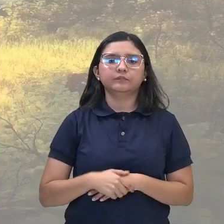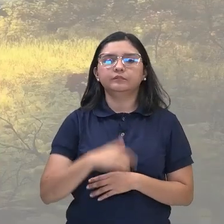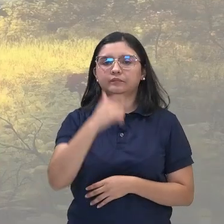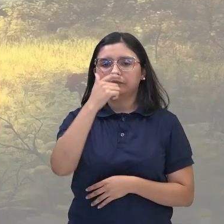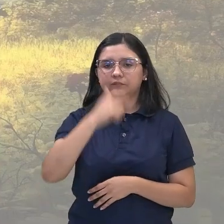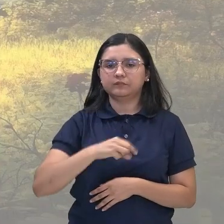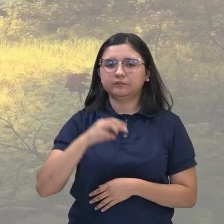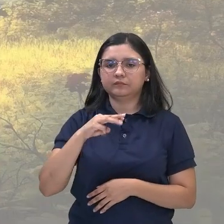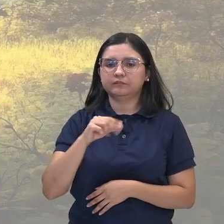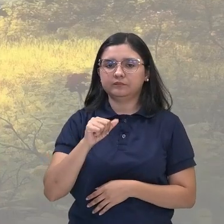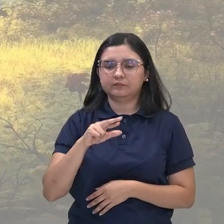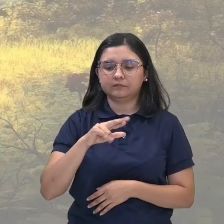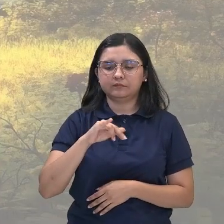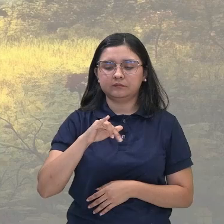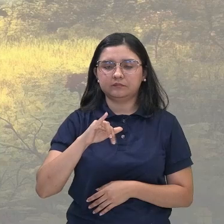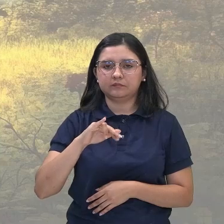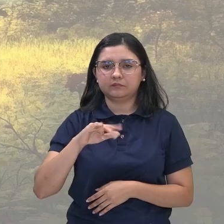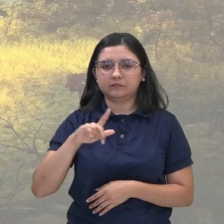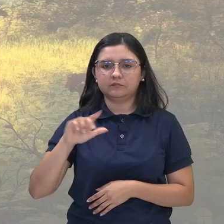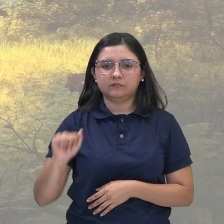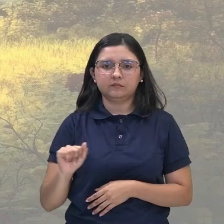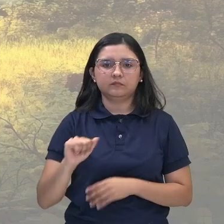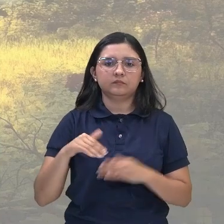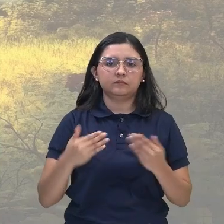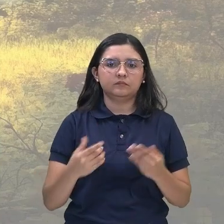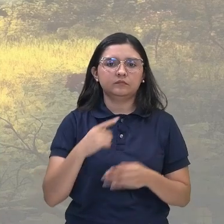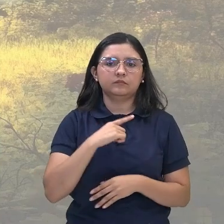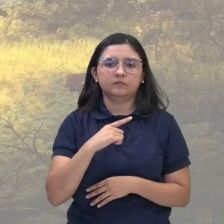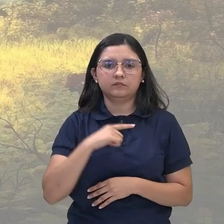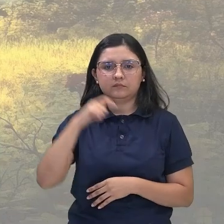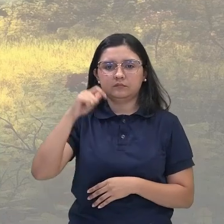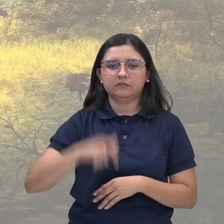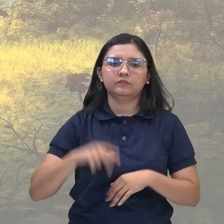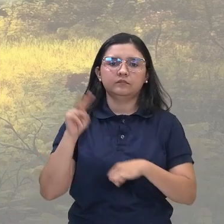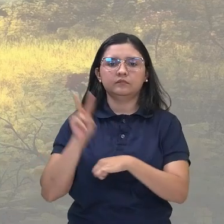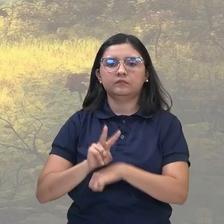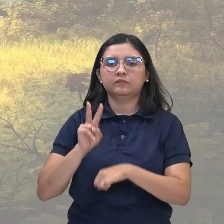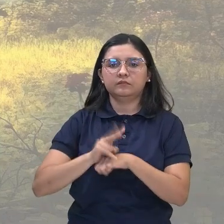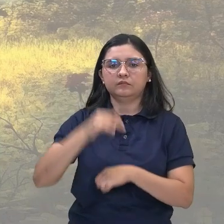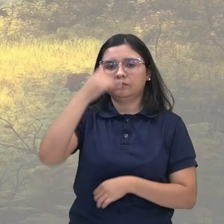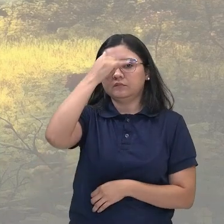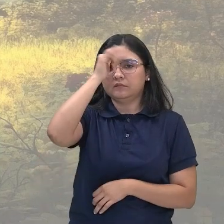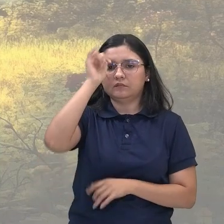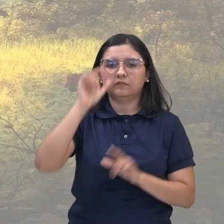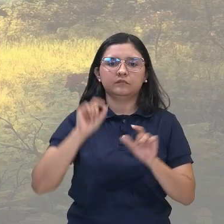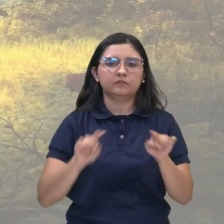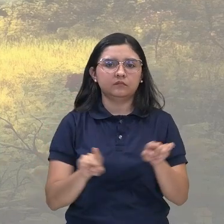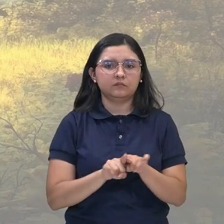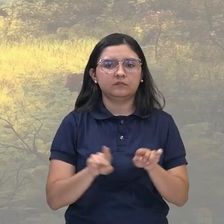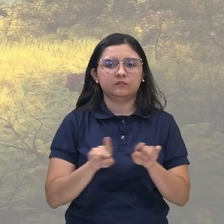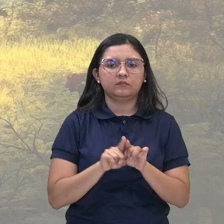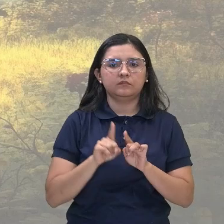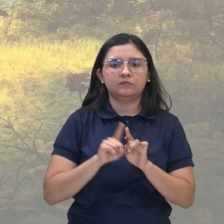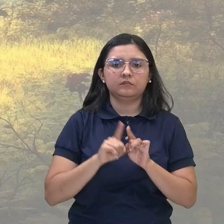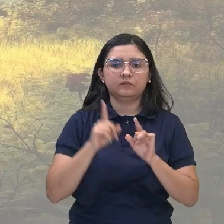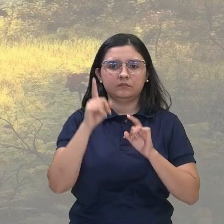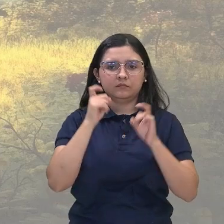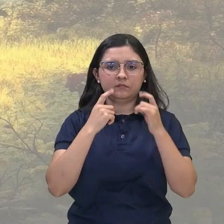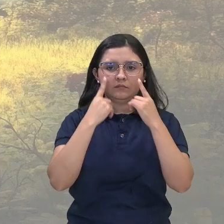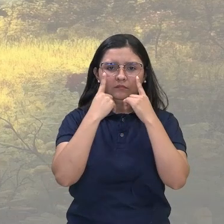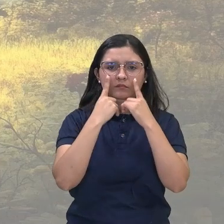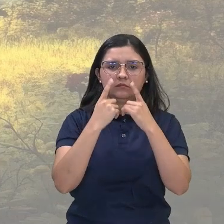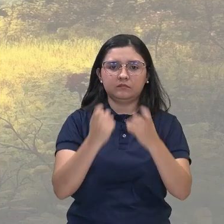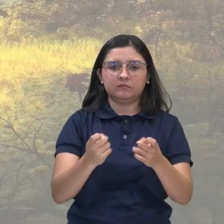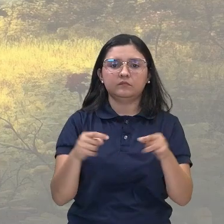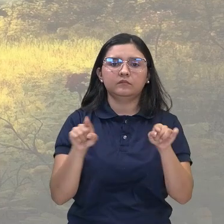Marília, não sou algum vaqueiro que viva de guardar alheio gado, de tosco trato, de expressões grosseiro, dos